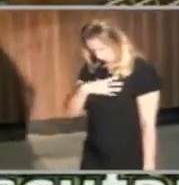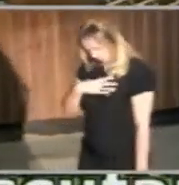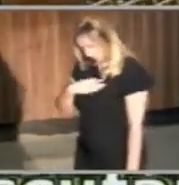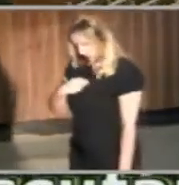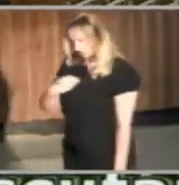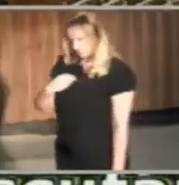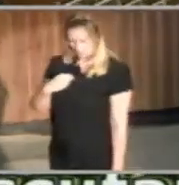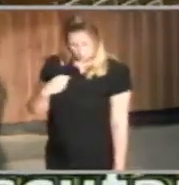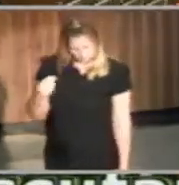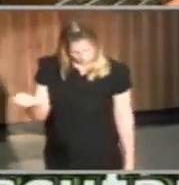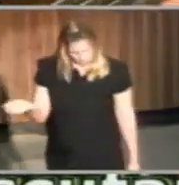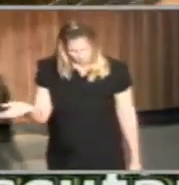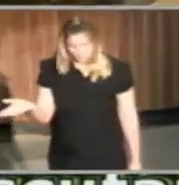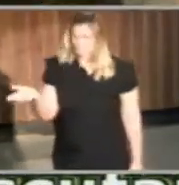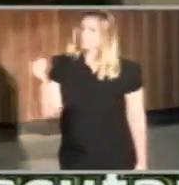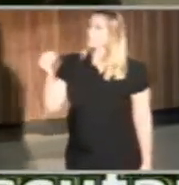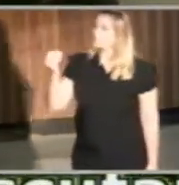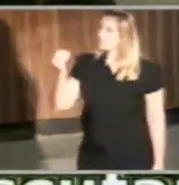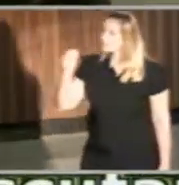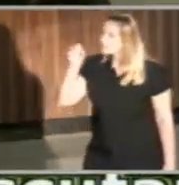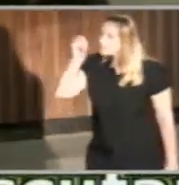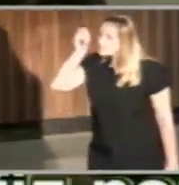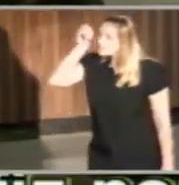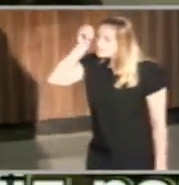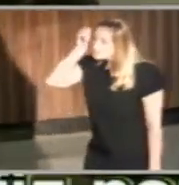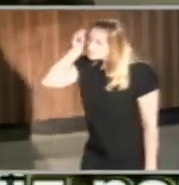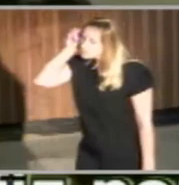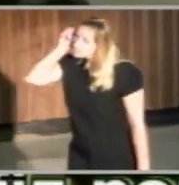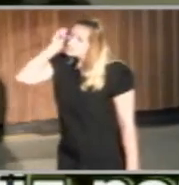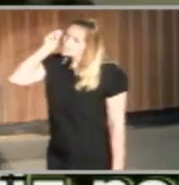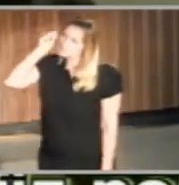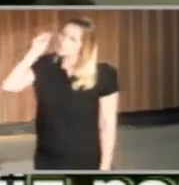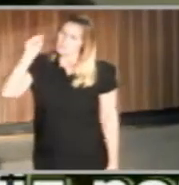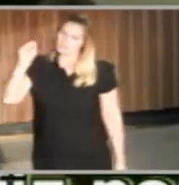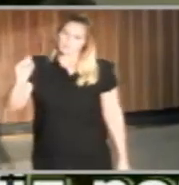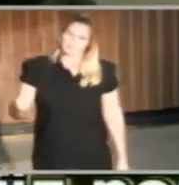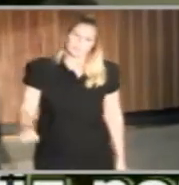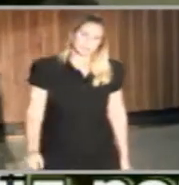filho, vem escutar